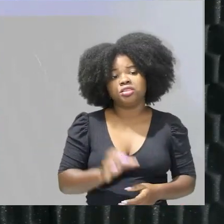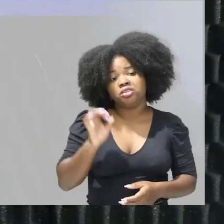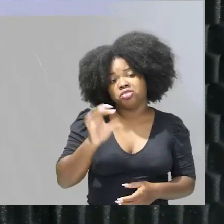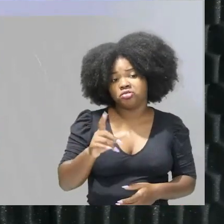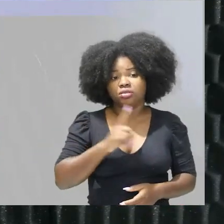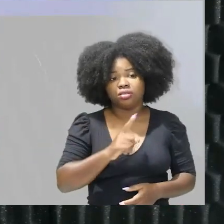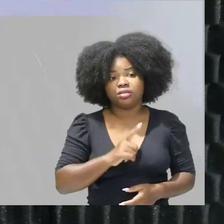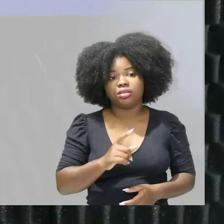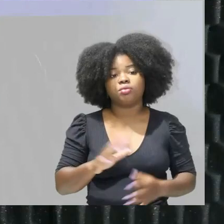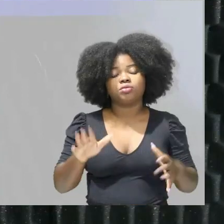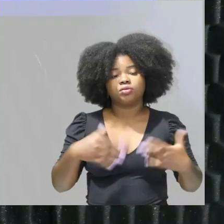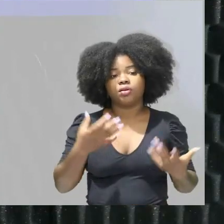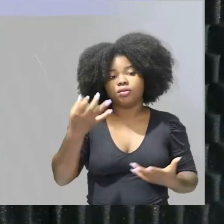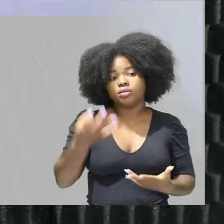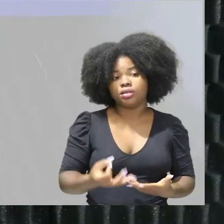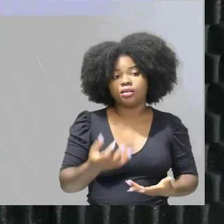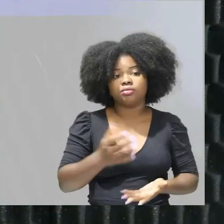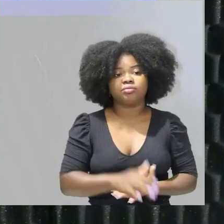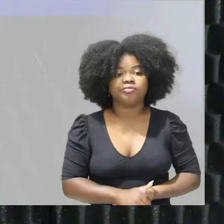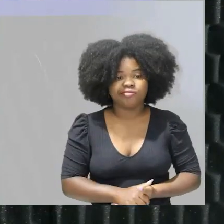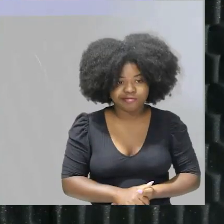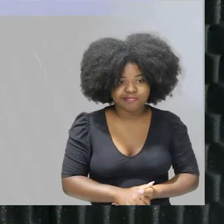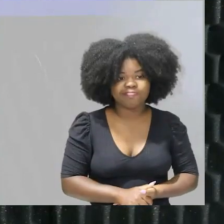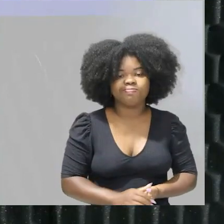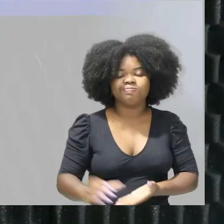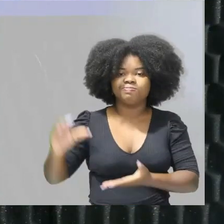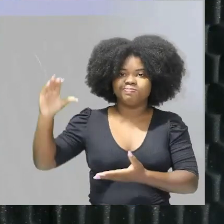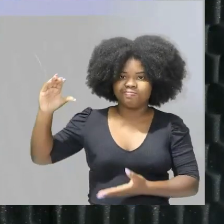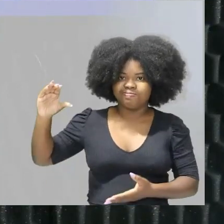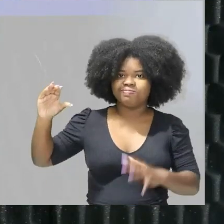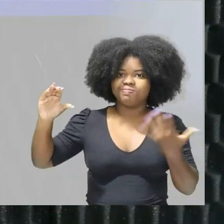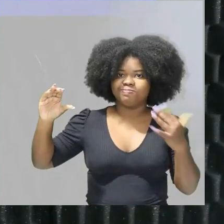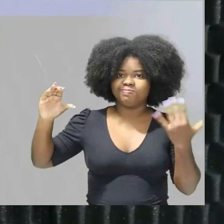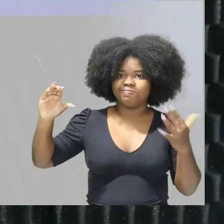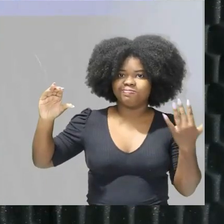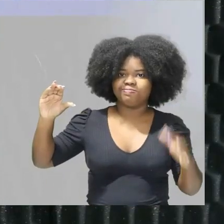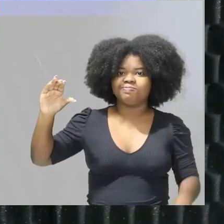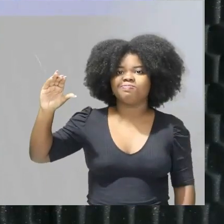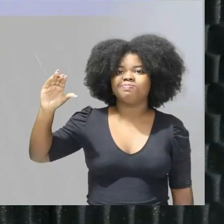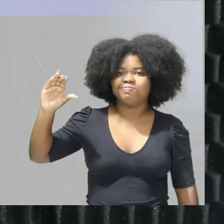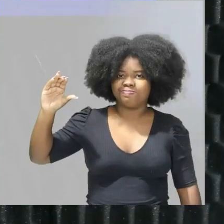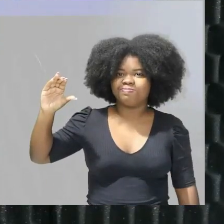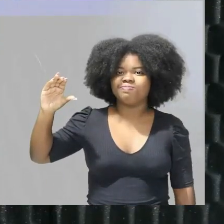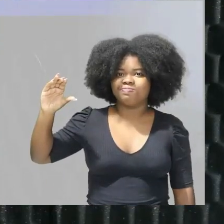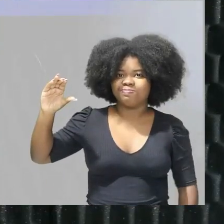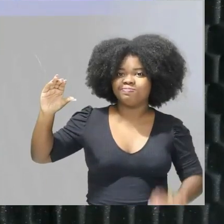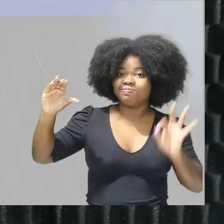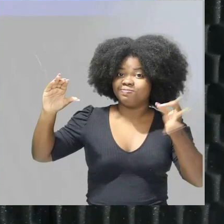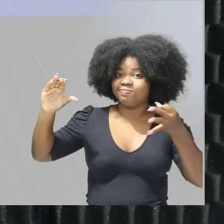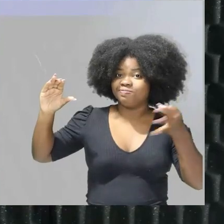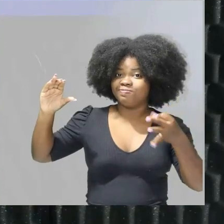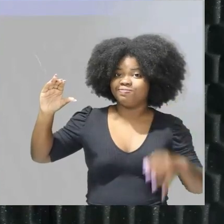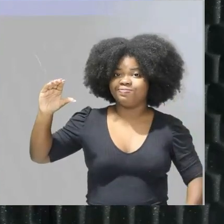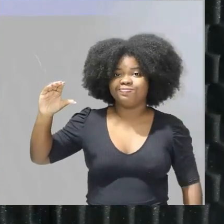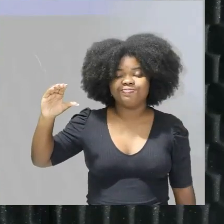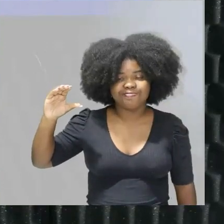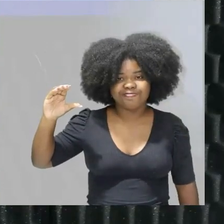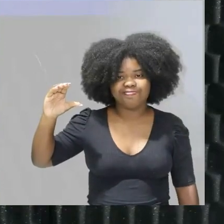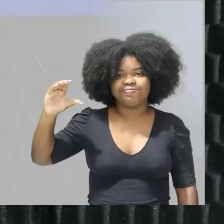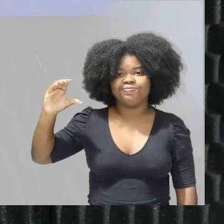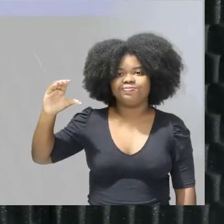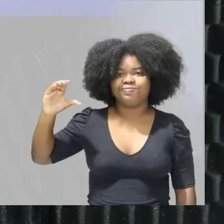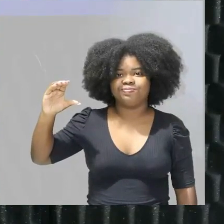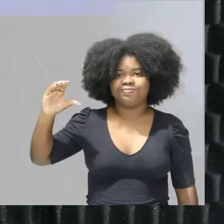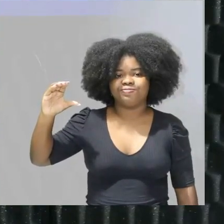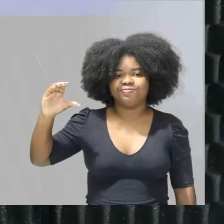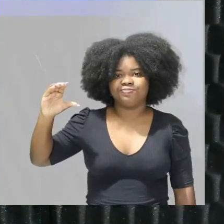a possibilidade de marcar e você vai assinalar a letra c de casa meu caro olha só a letra c de